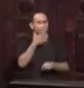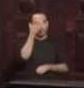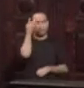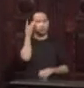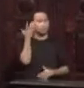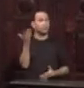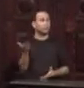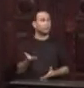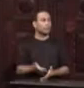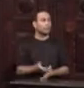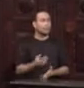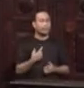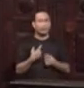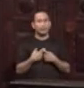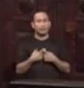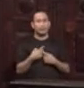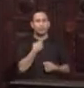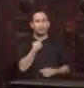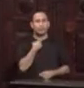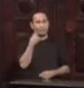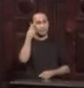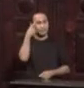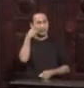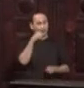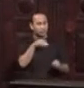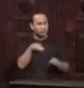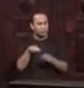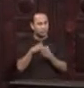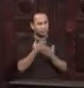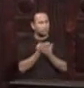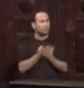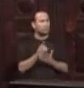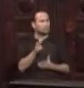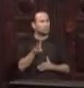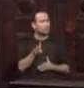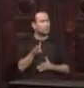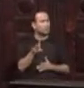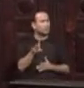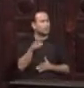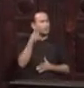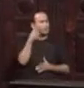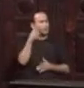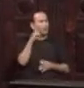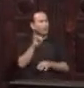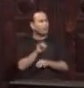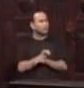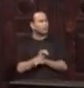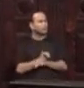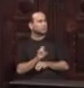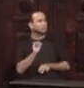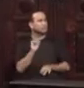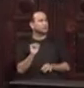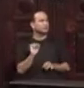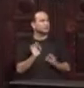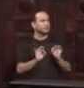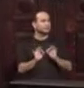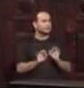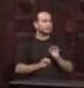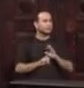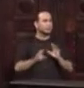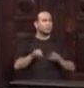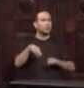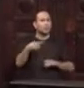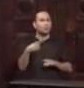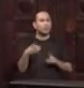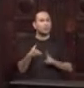pessoa. Porque a gente não pode pensar a educação escolar, apenas em função de projetos de profissionalização ou de projetos